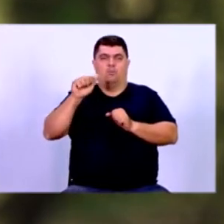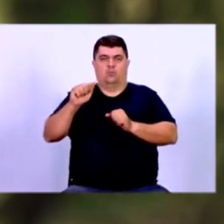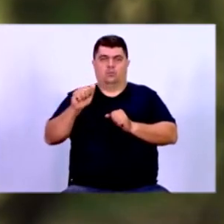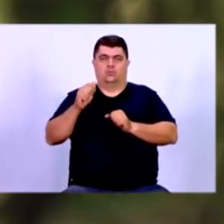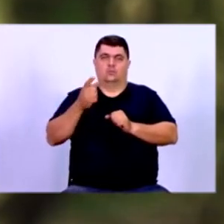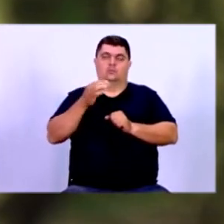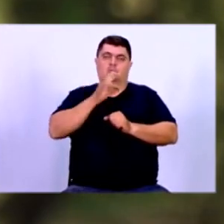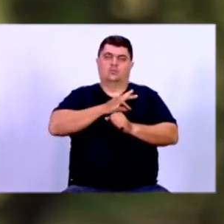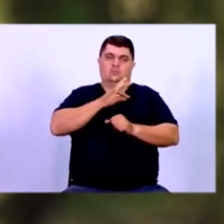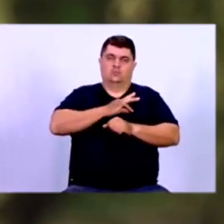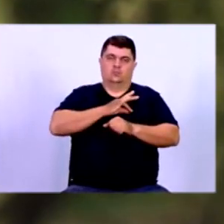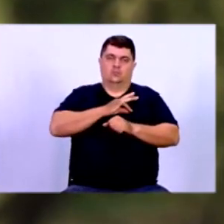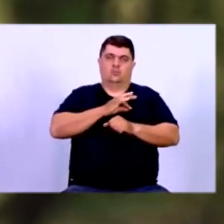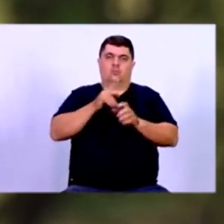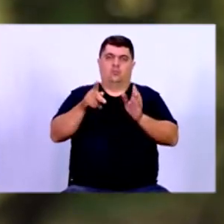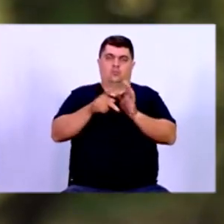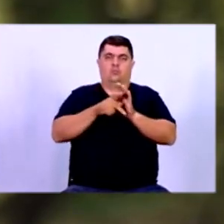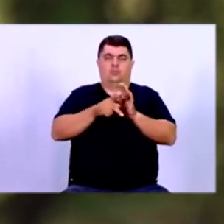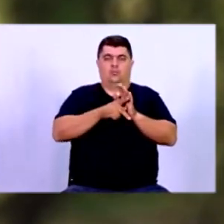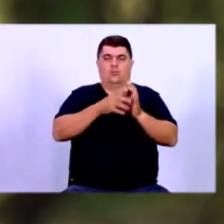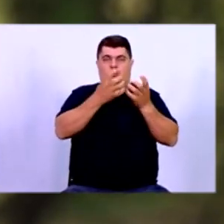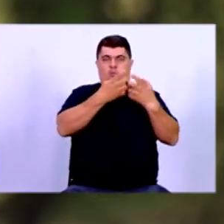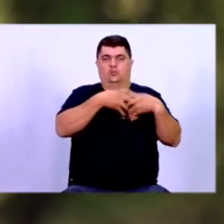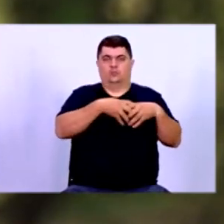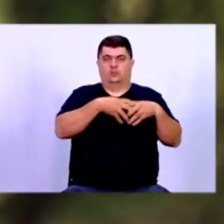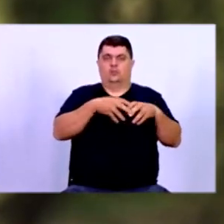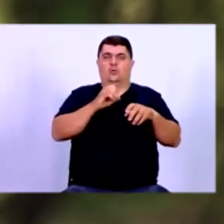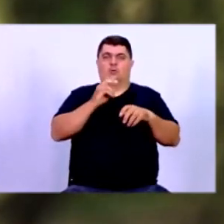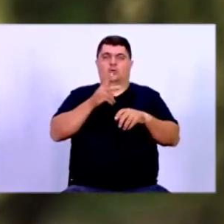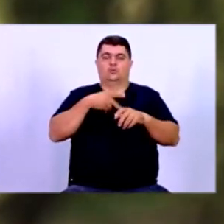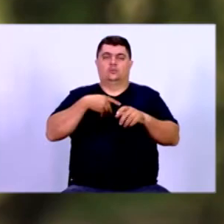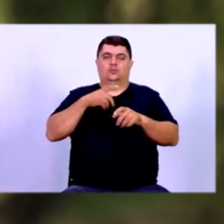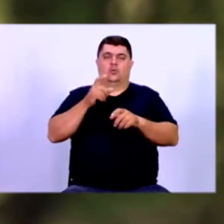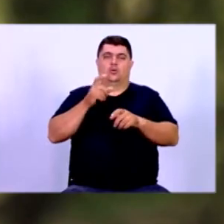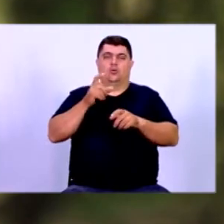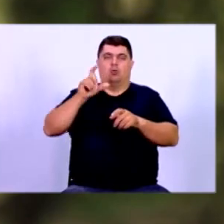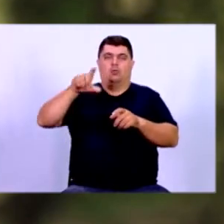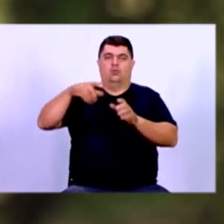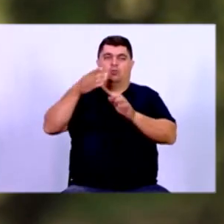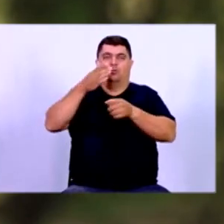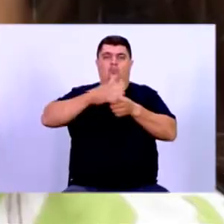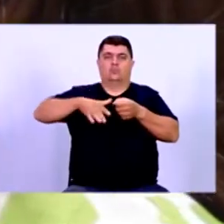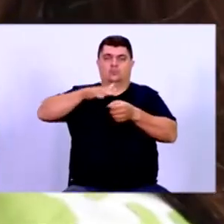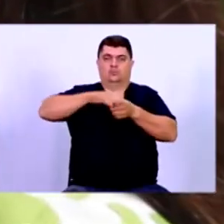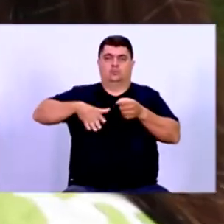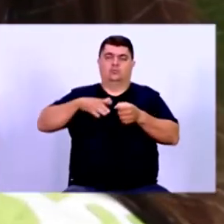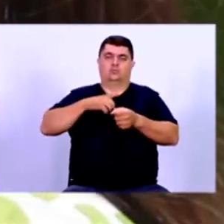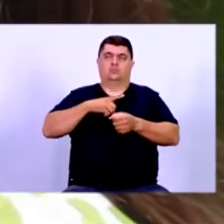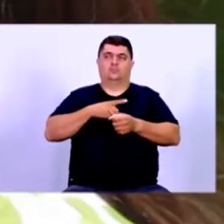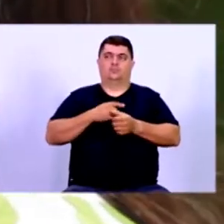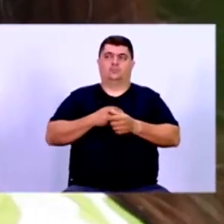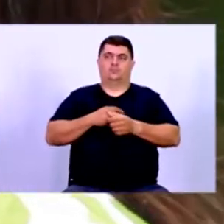de estágio pela instituição ou pode estar ganhando somente vale transporte da concedente. O